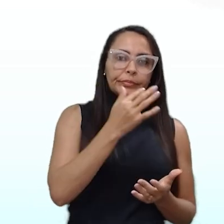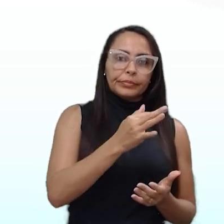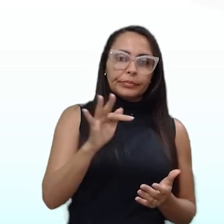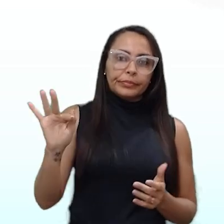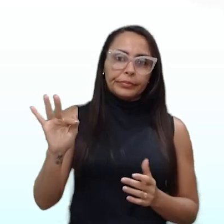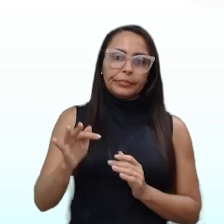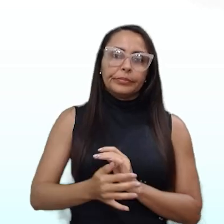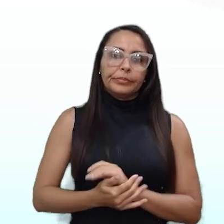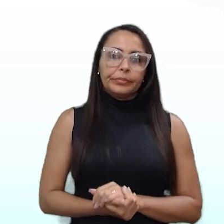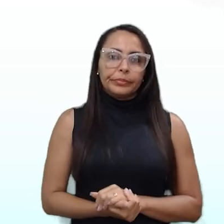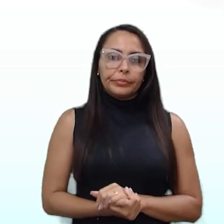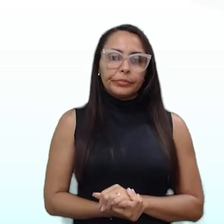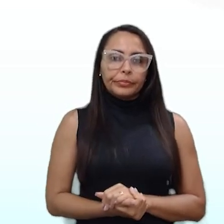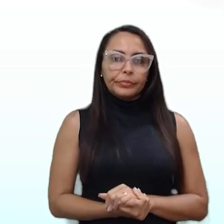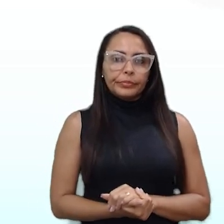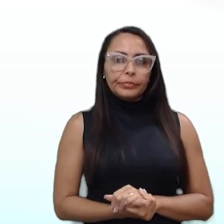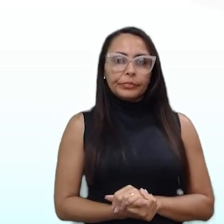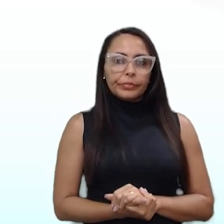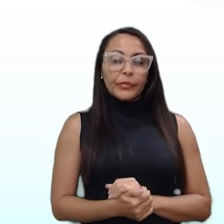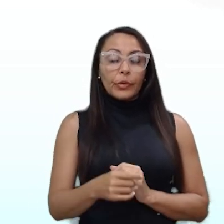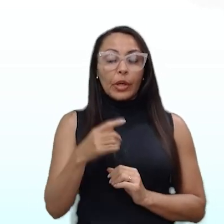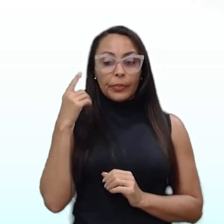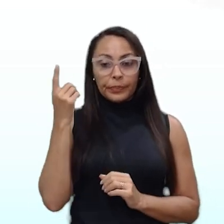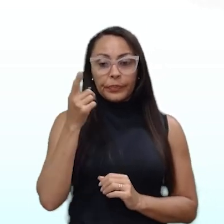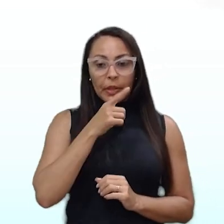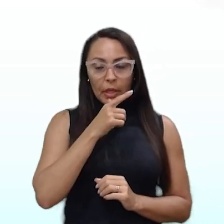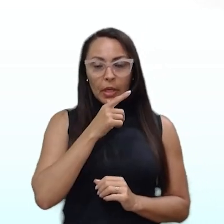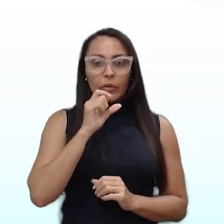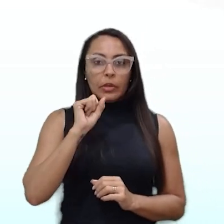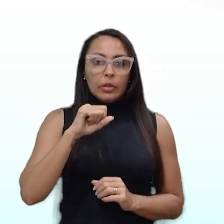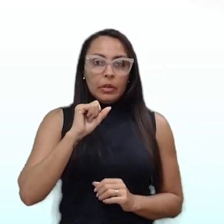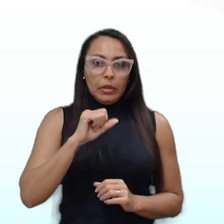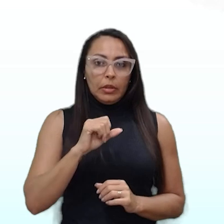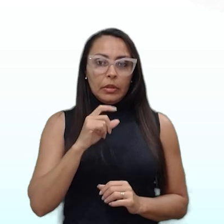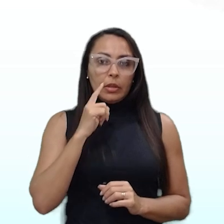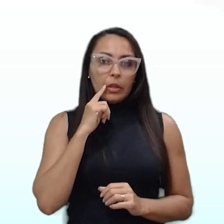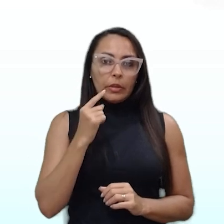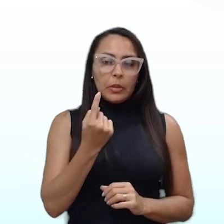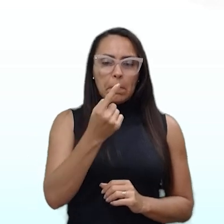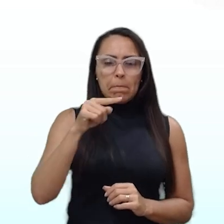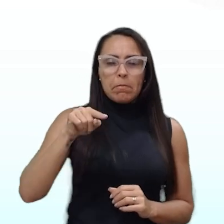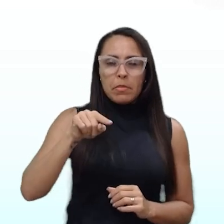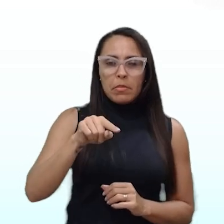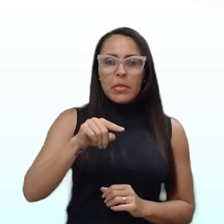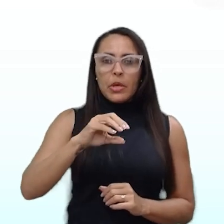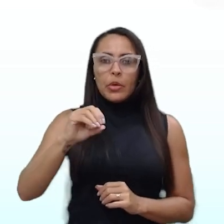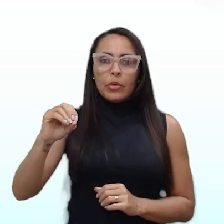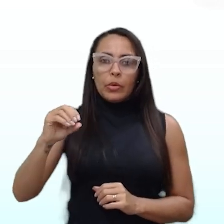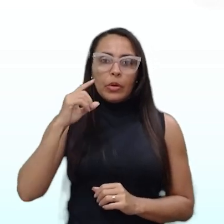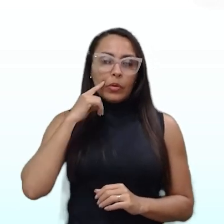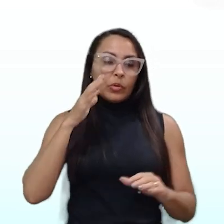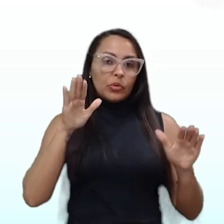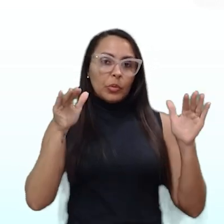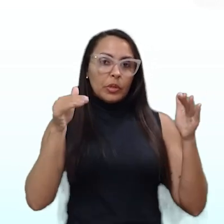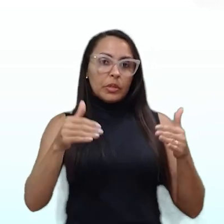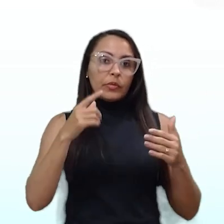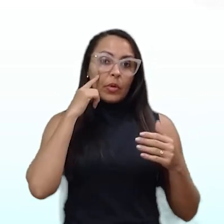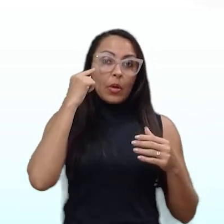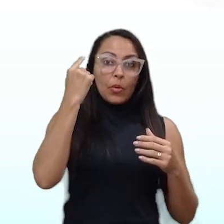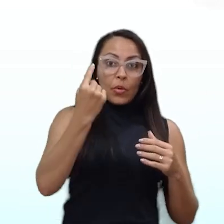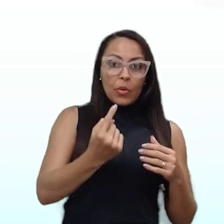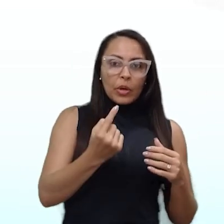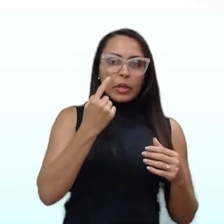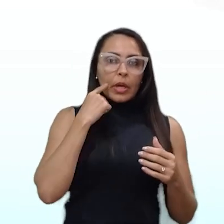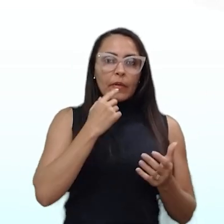um calor da água, tá? Ele diz que a massa da água é 1000, ele fala que o calor específico da água é 1 e